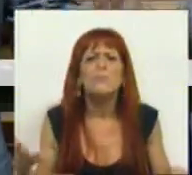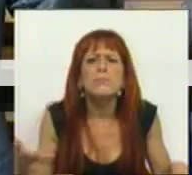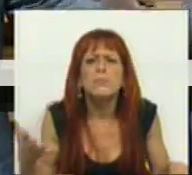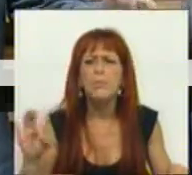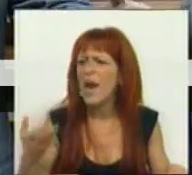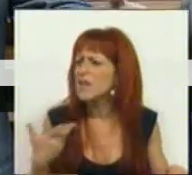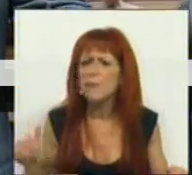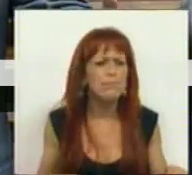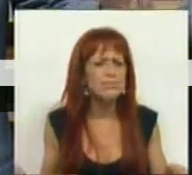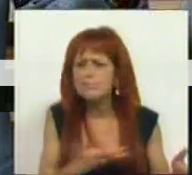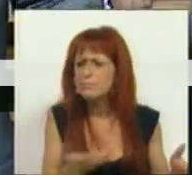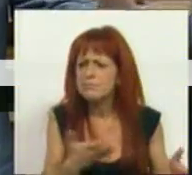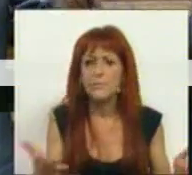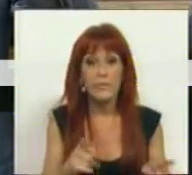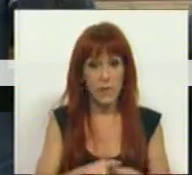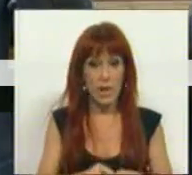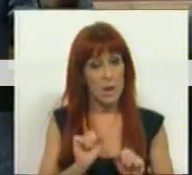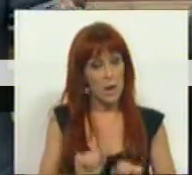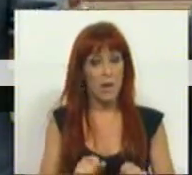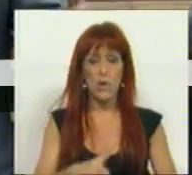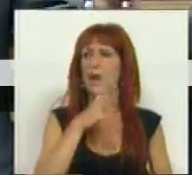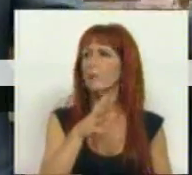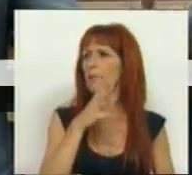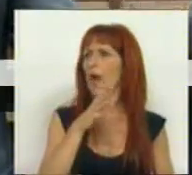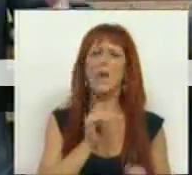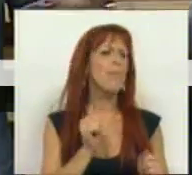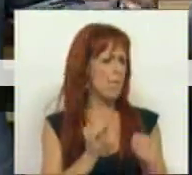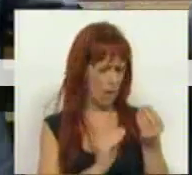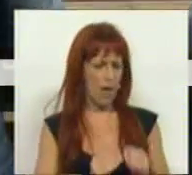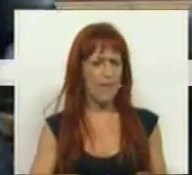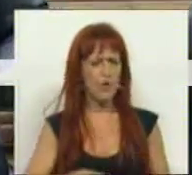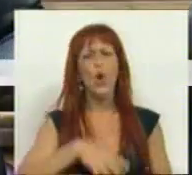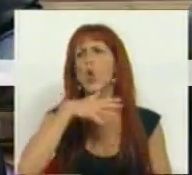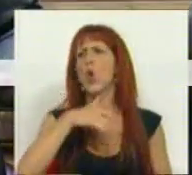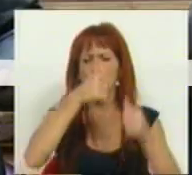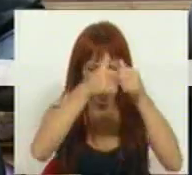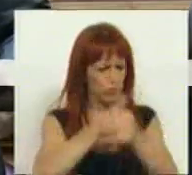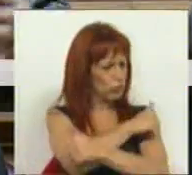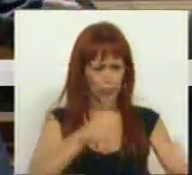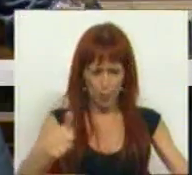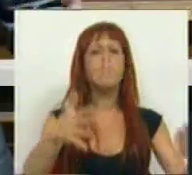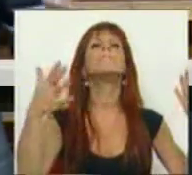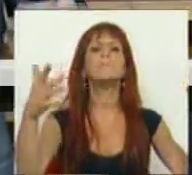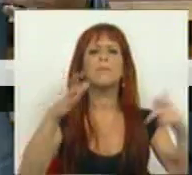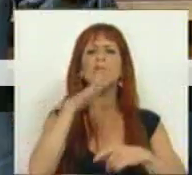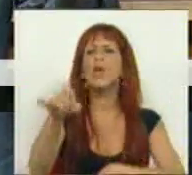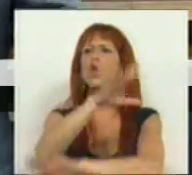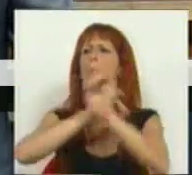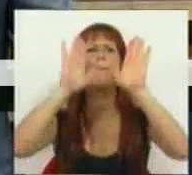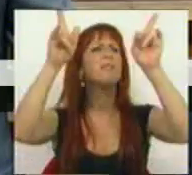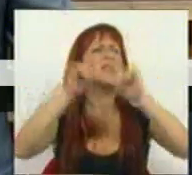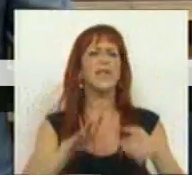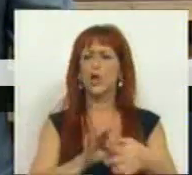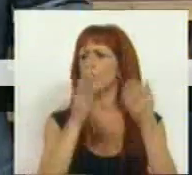está o PSD? Do lado da sua retórica, bem feita na oratória parlamentar, e que diz que a Europa deve ser